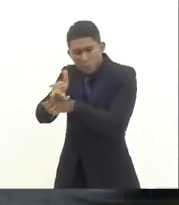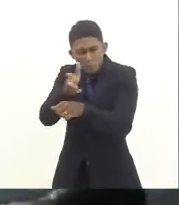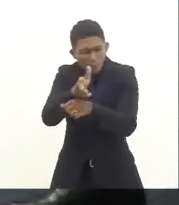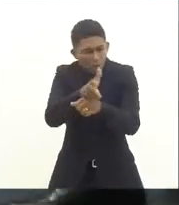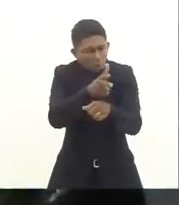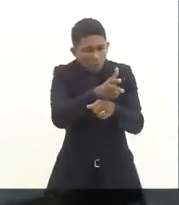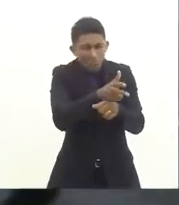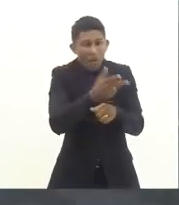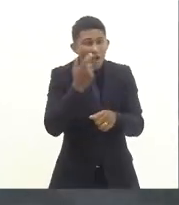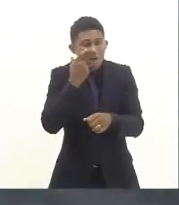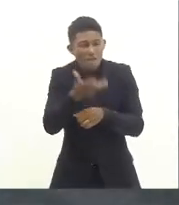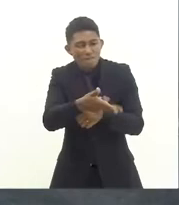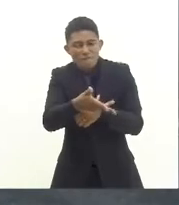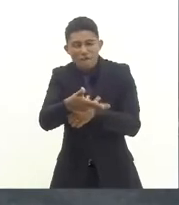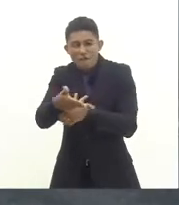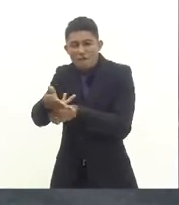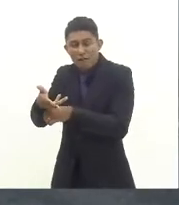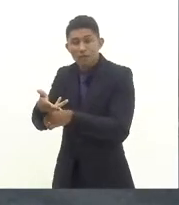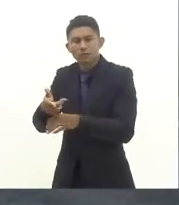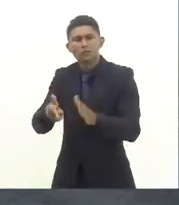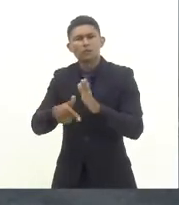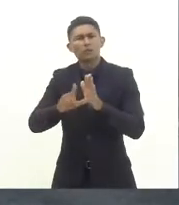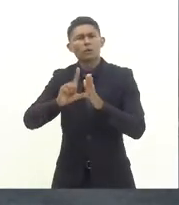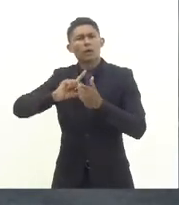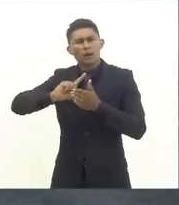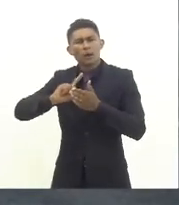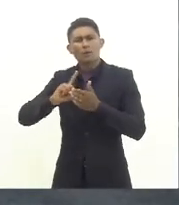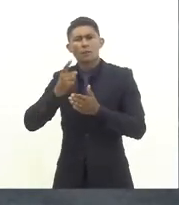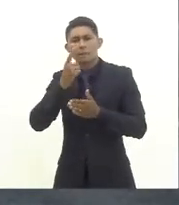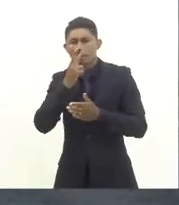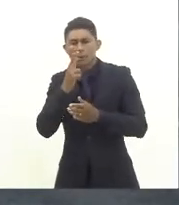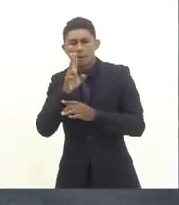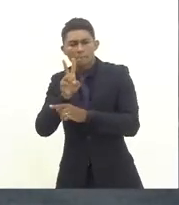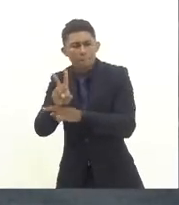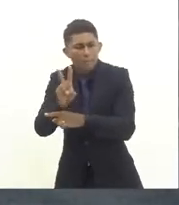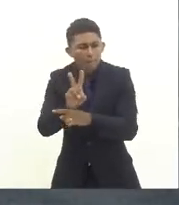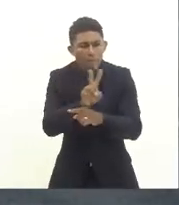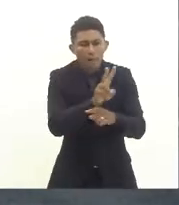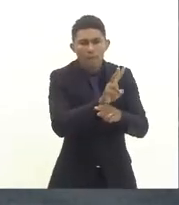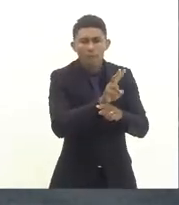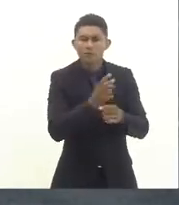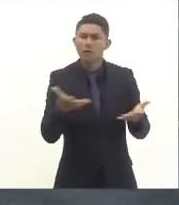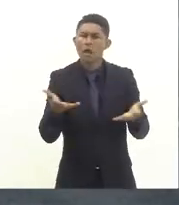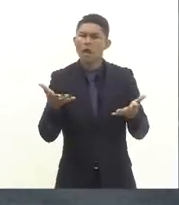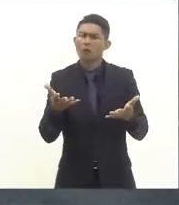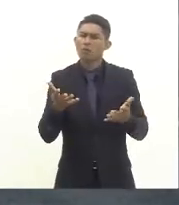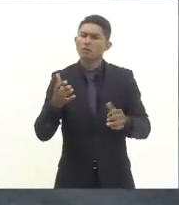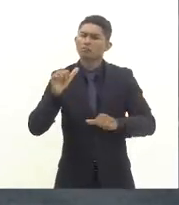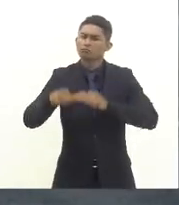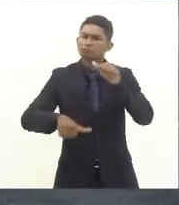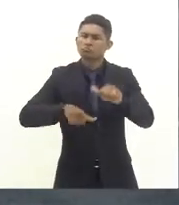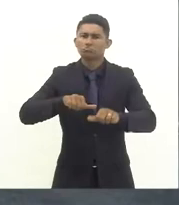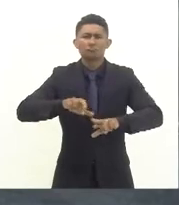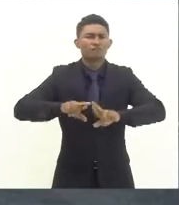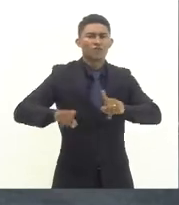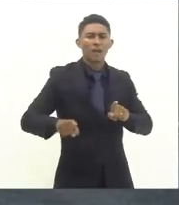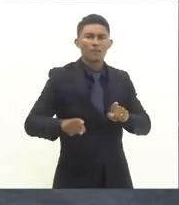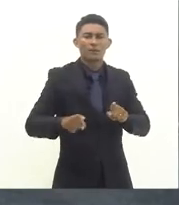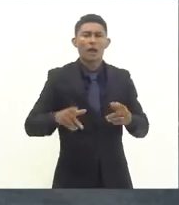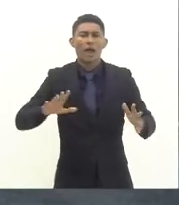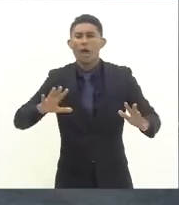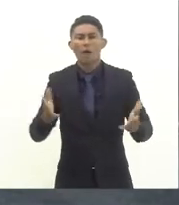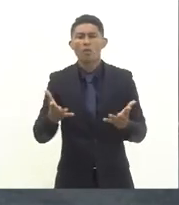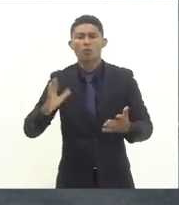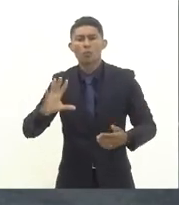que os radares que visavam proteger a segurança à população população tem gerado em segurança e acidente com